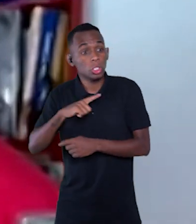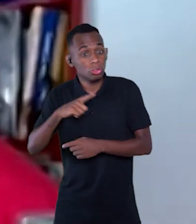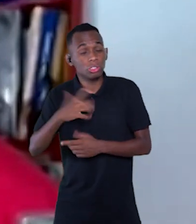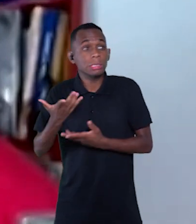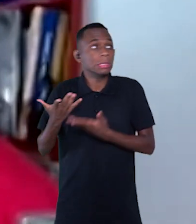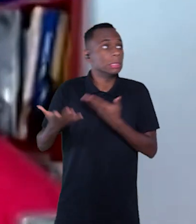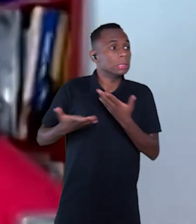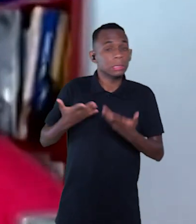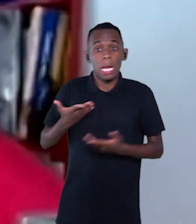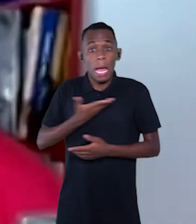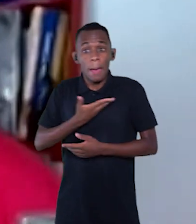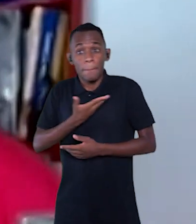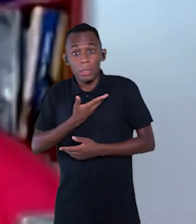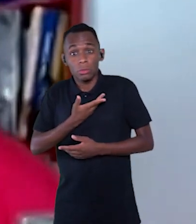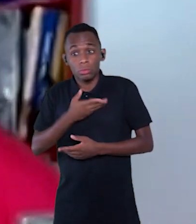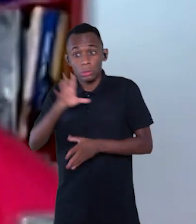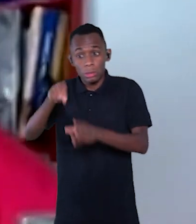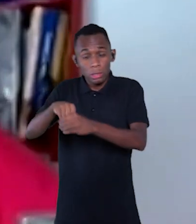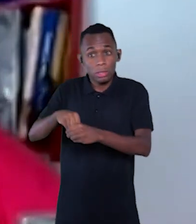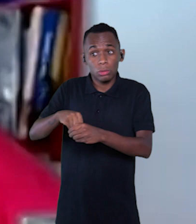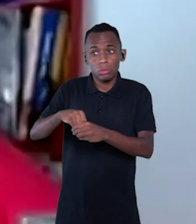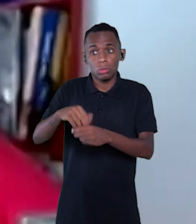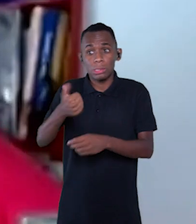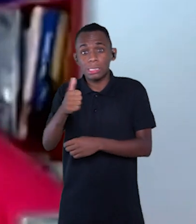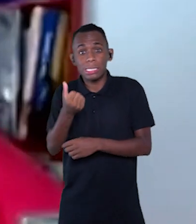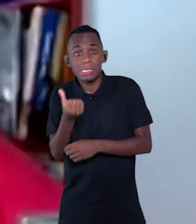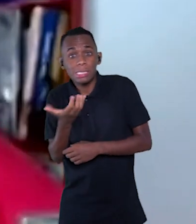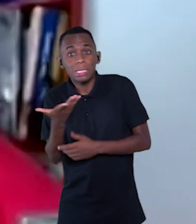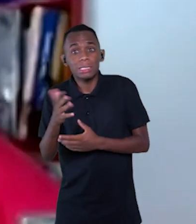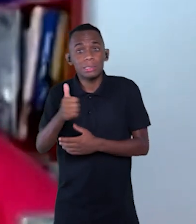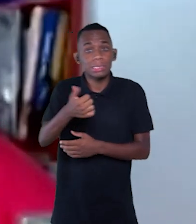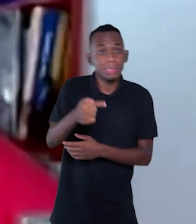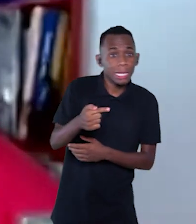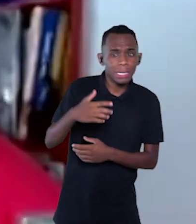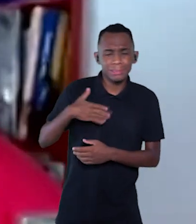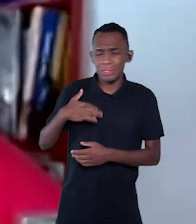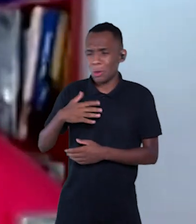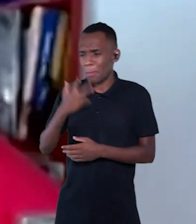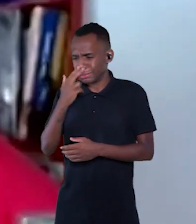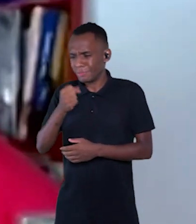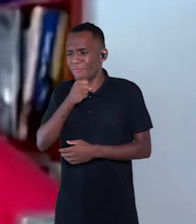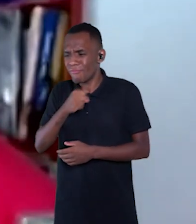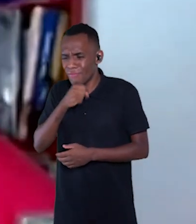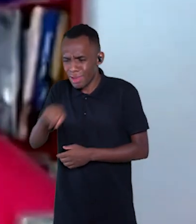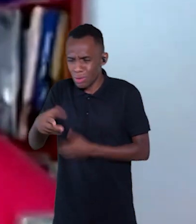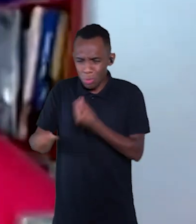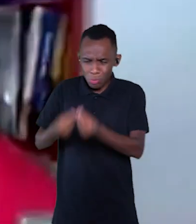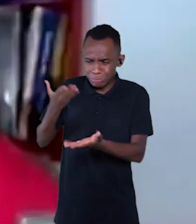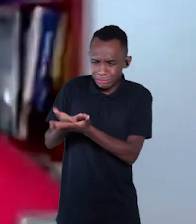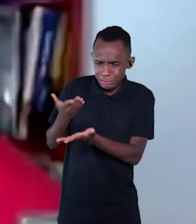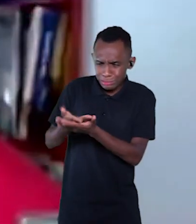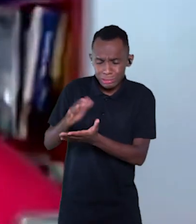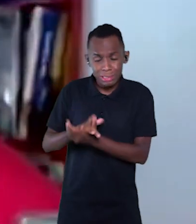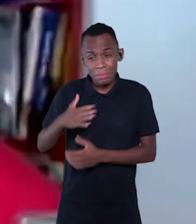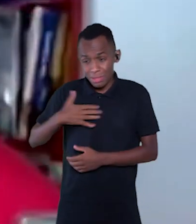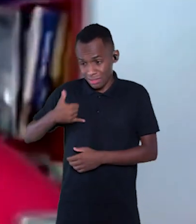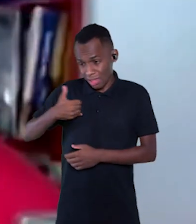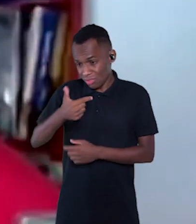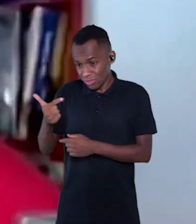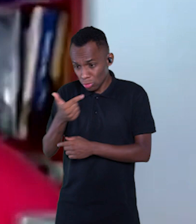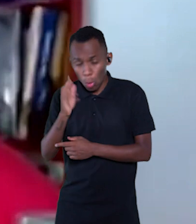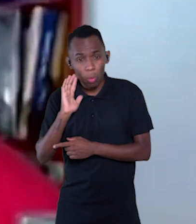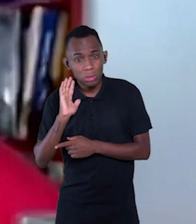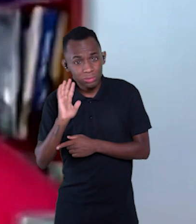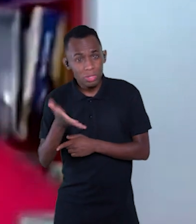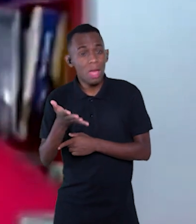16 anos, eu falava, gente, eu tô muito velha, passei da idade, o que eu estou fazendo aqui? Isso porque eu tinha 21, 22 anos no